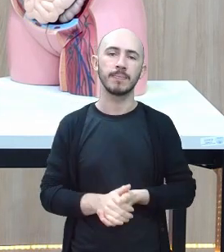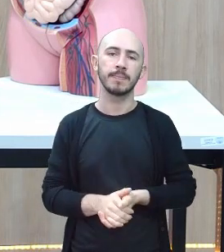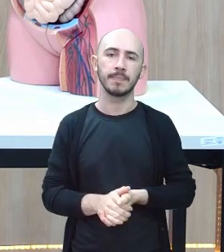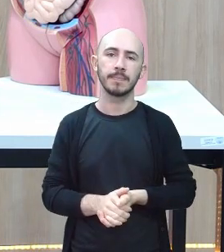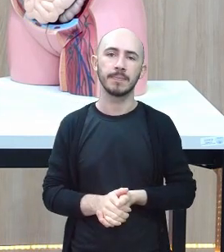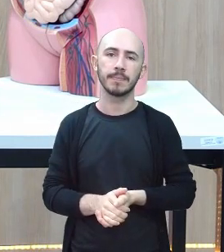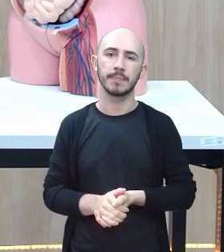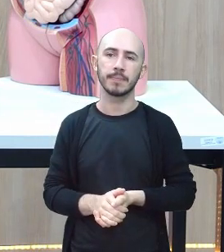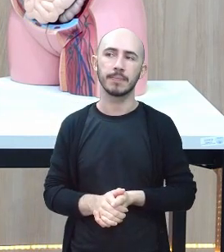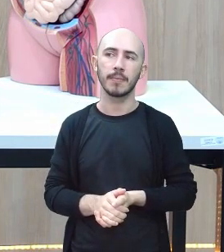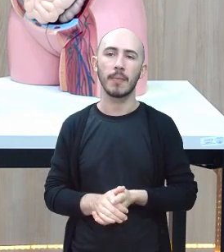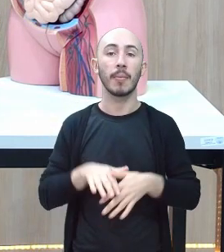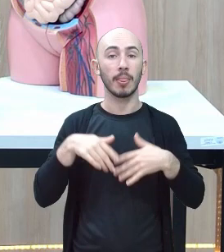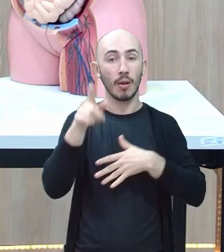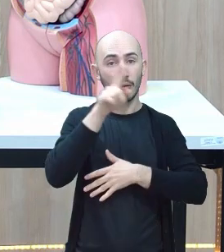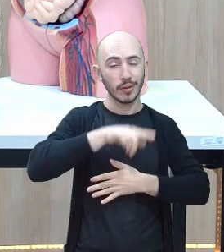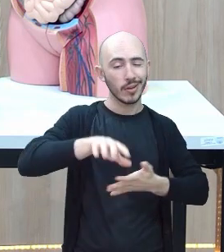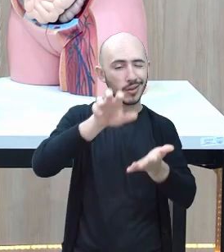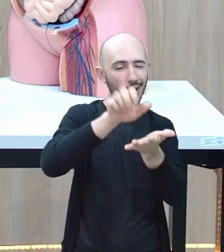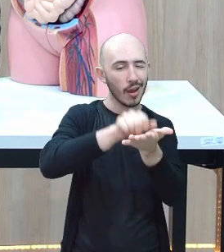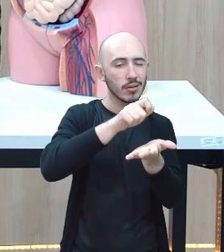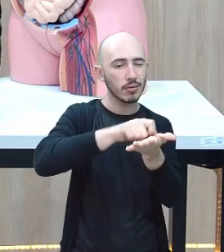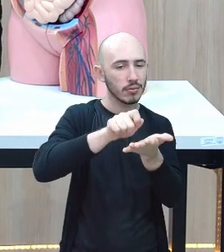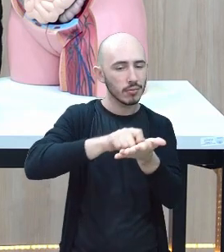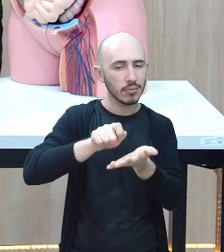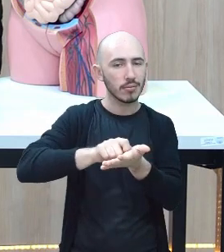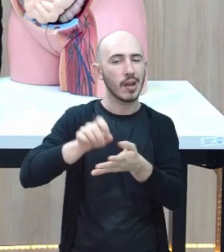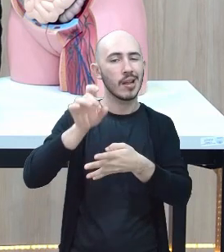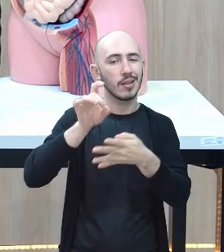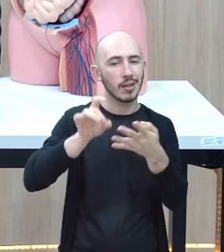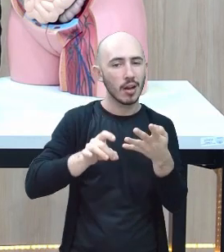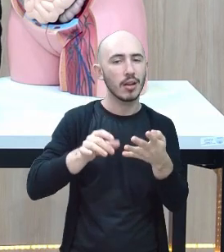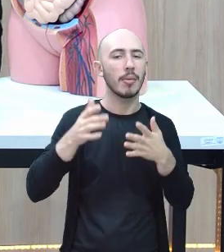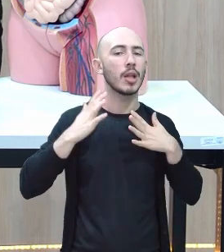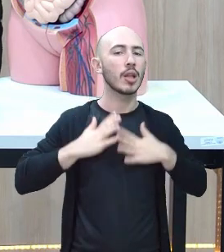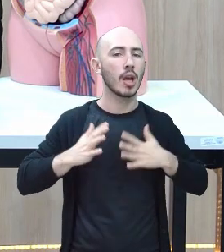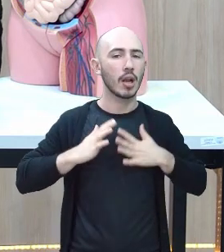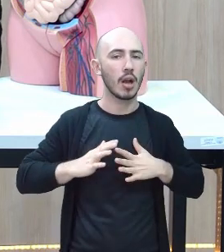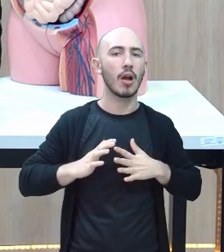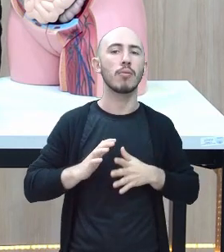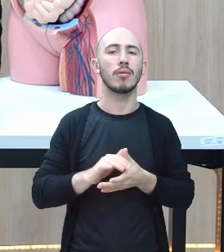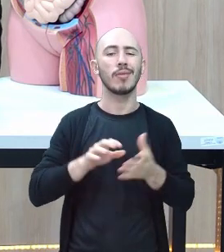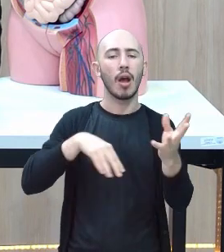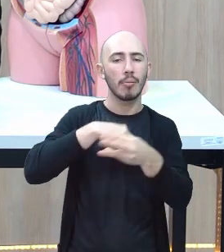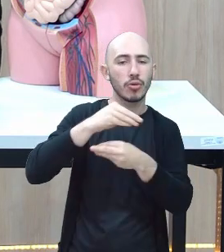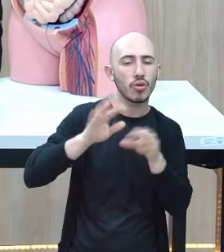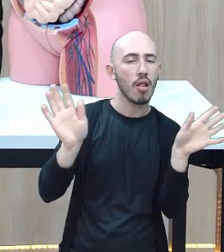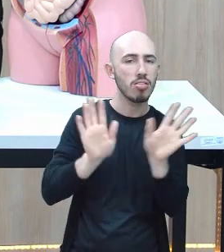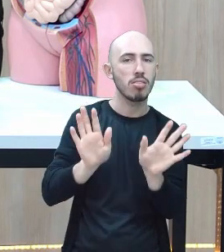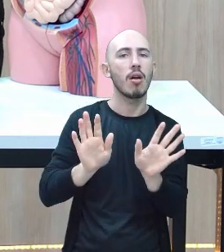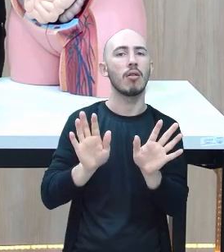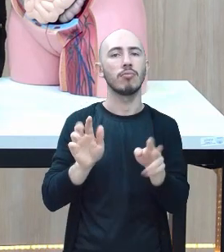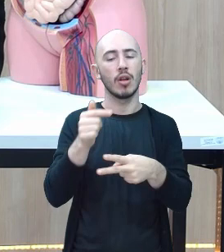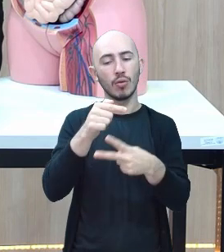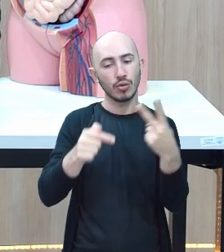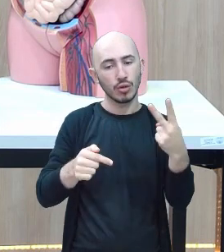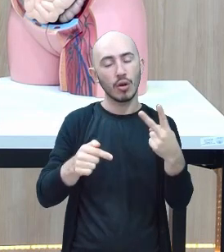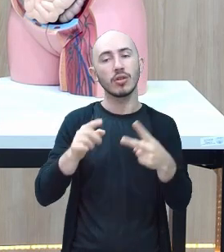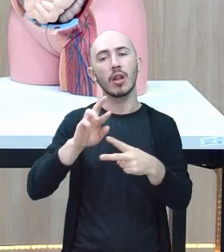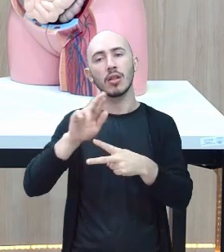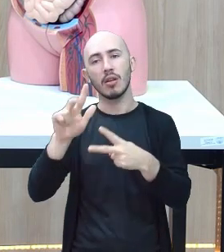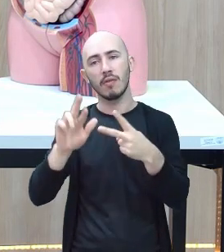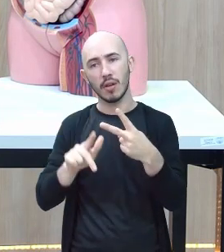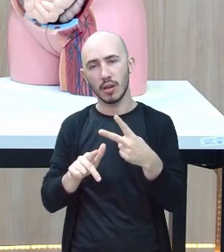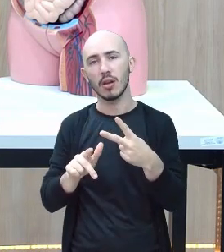glandular. Então, anotem aí devagarinho, tá certo? Com bem calma para não misturar um tecido com o outro. Então, mas